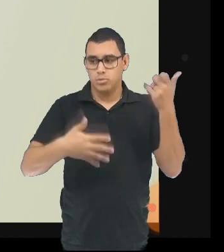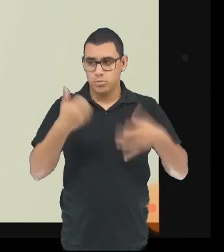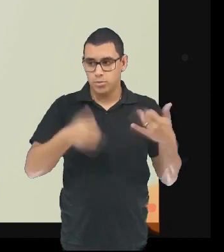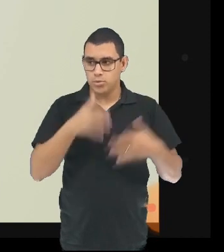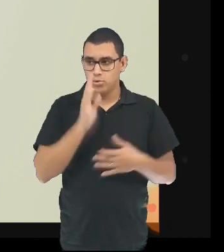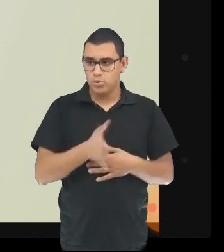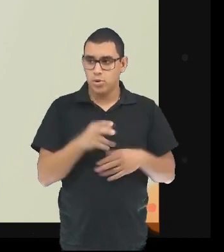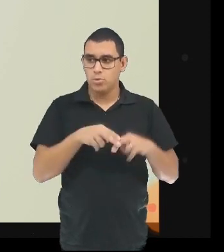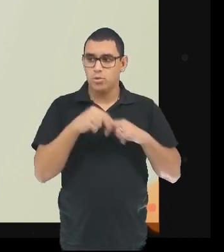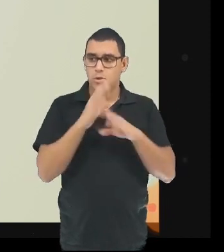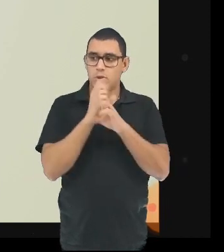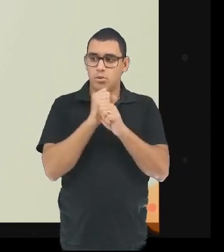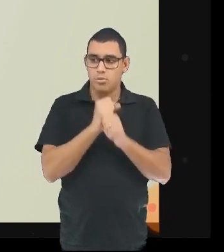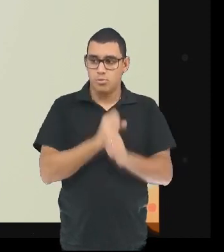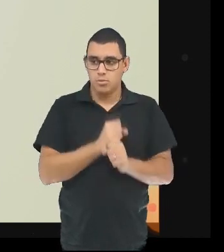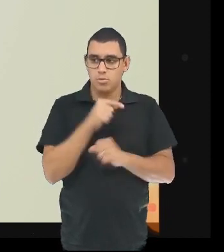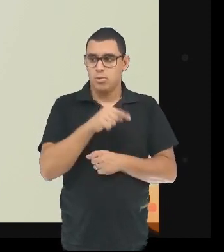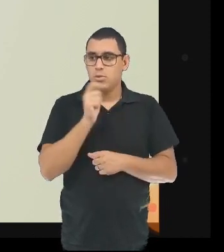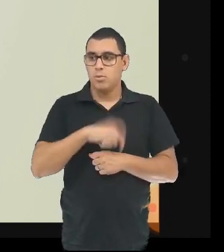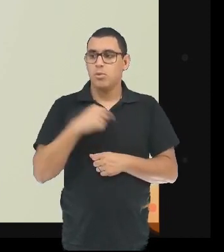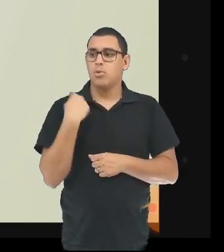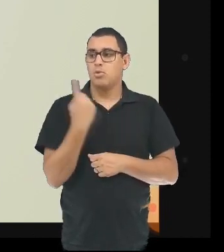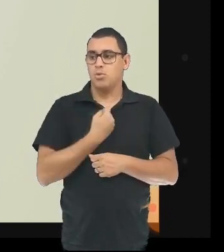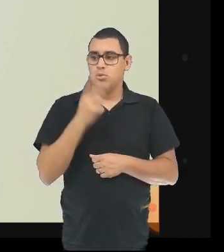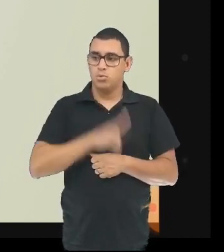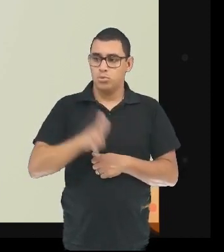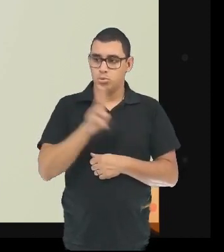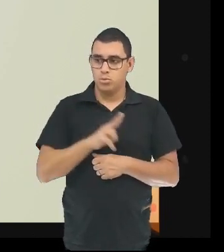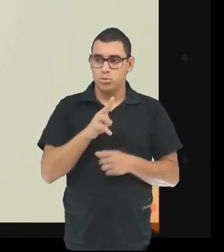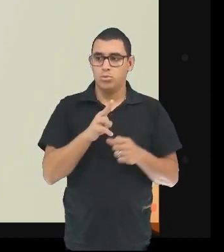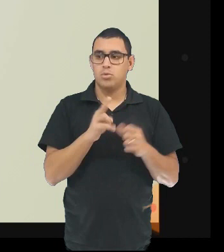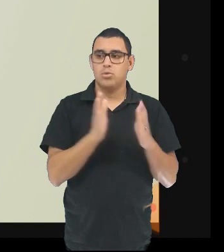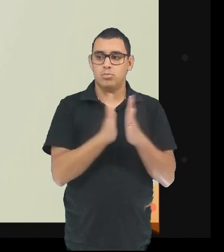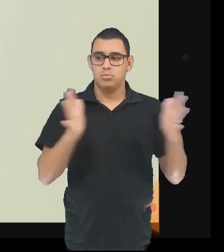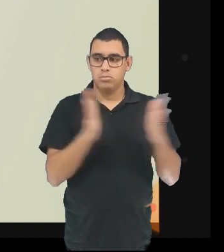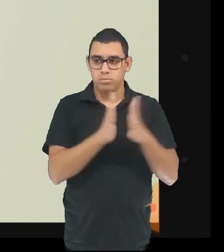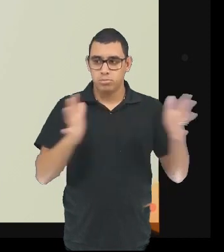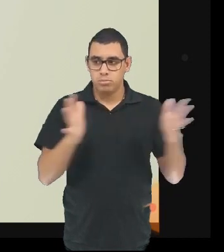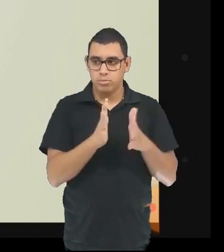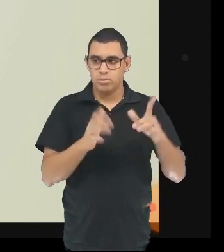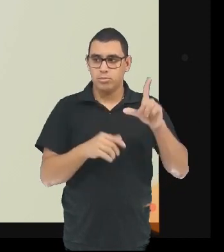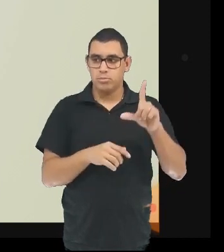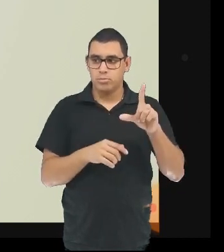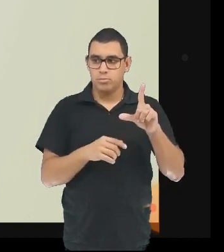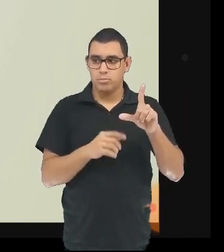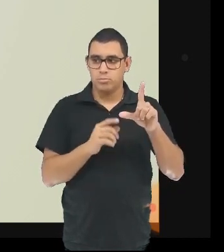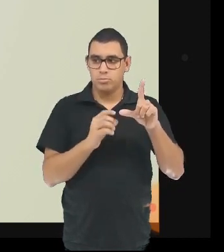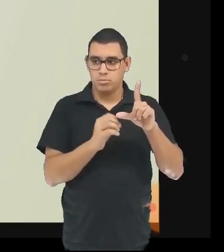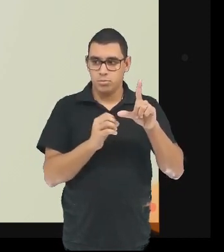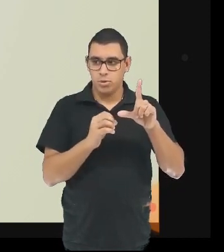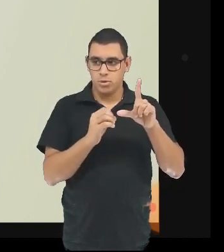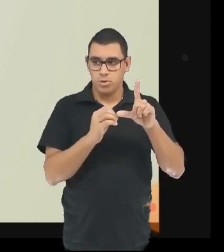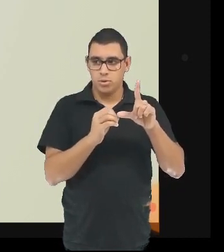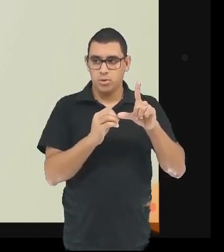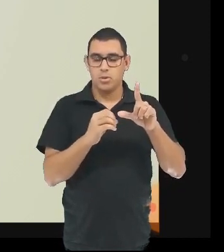suas dimensões, como eu já havia falado. Para calcular a dilatação linear, vamos utilizar variação de comprimento, que vai